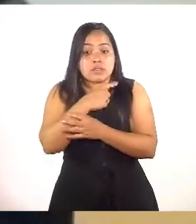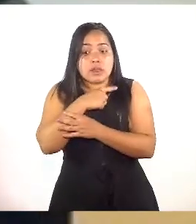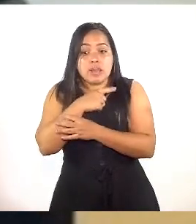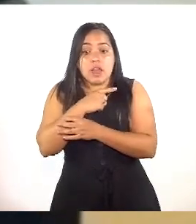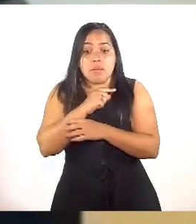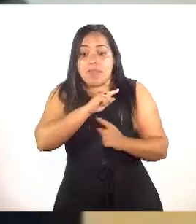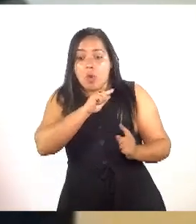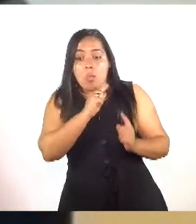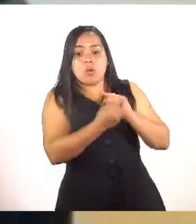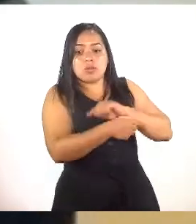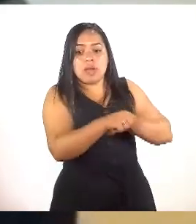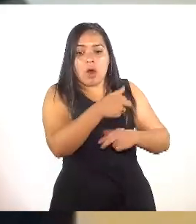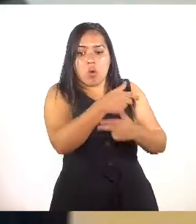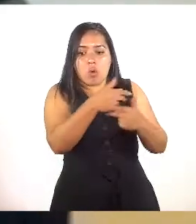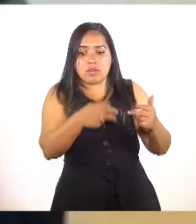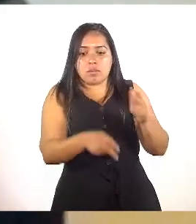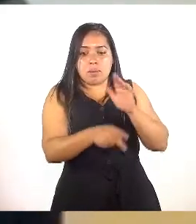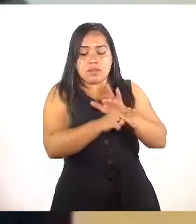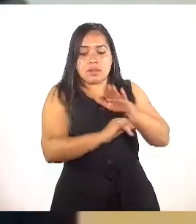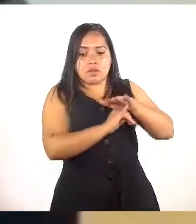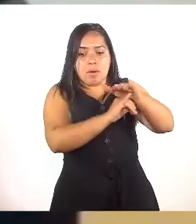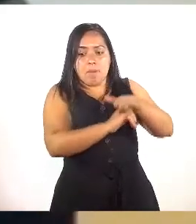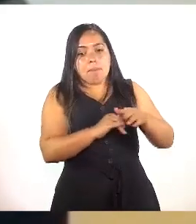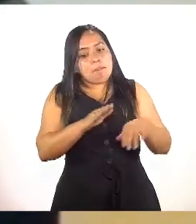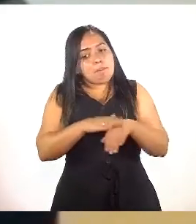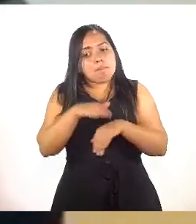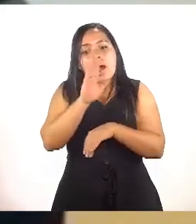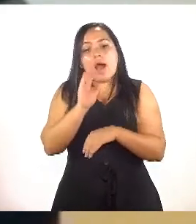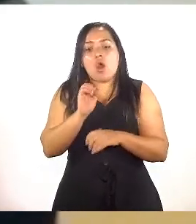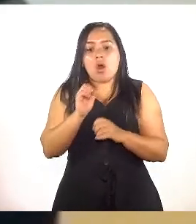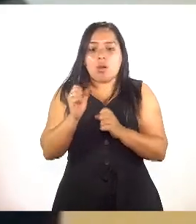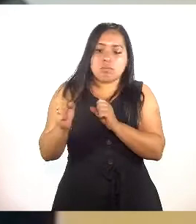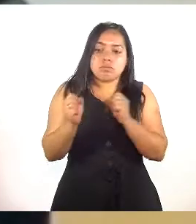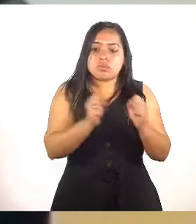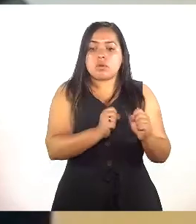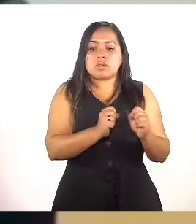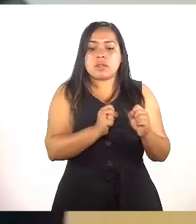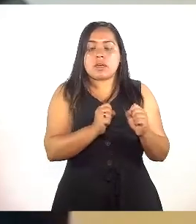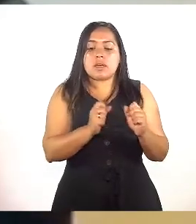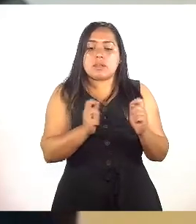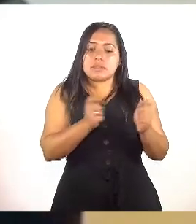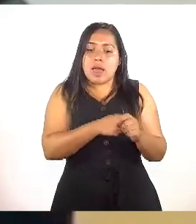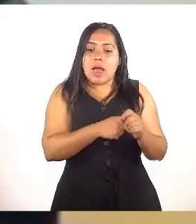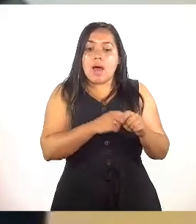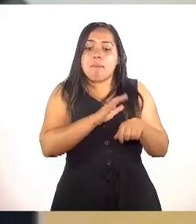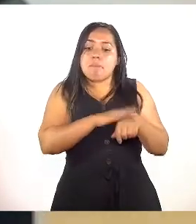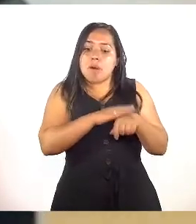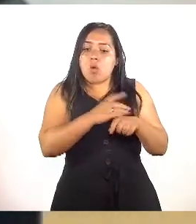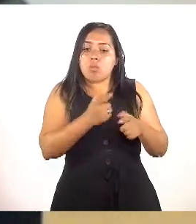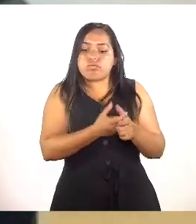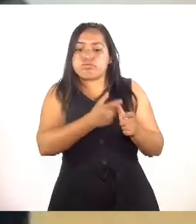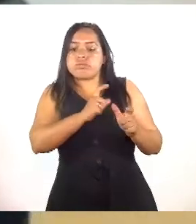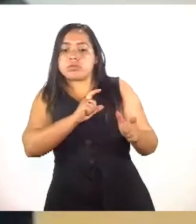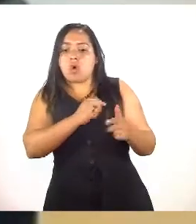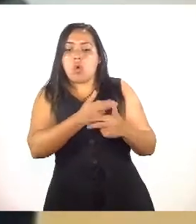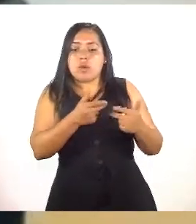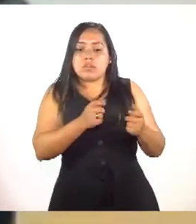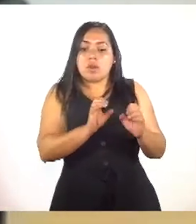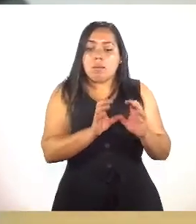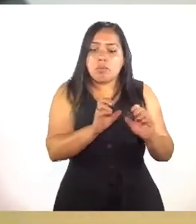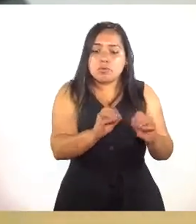que naturalmente vai trazer maior legitimidade para a agência e maior autonomia, e as novas buscas provavelmente serão